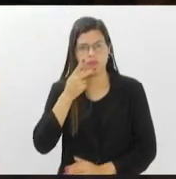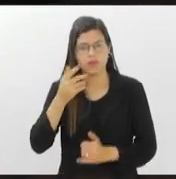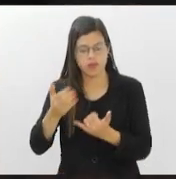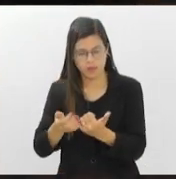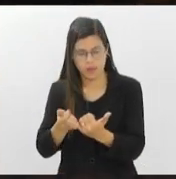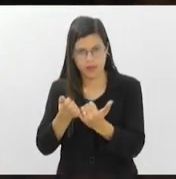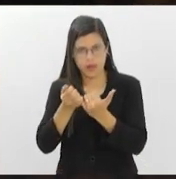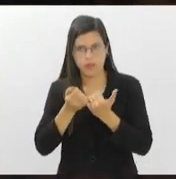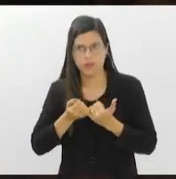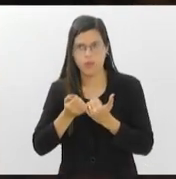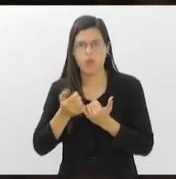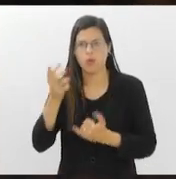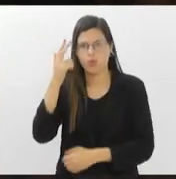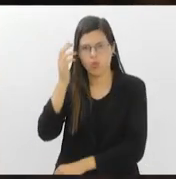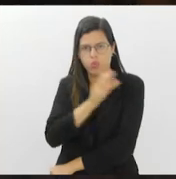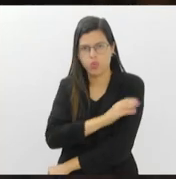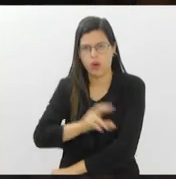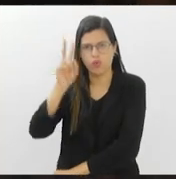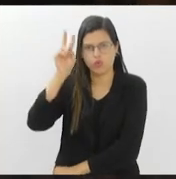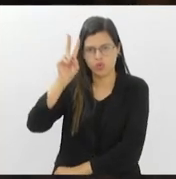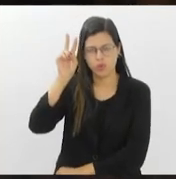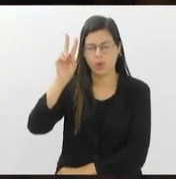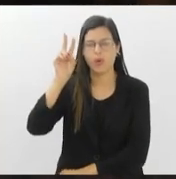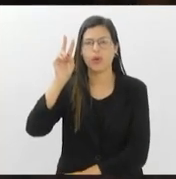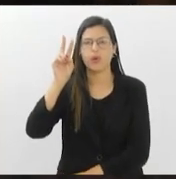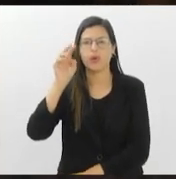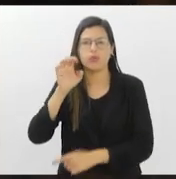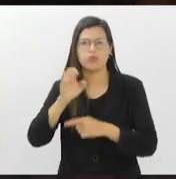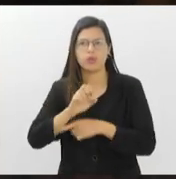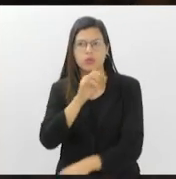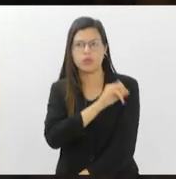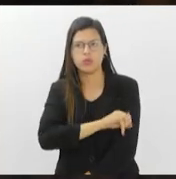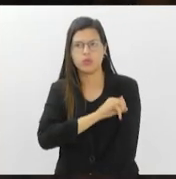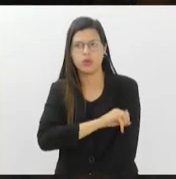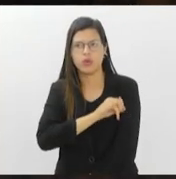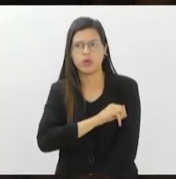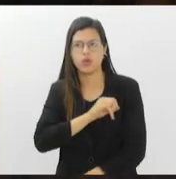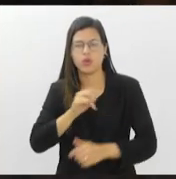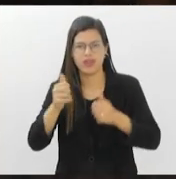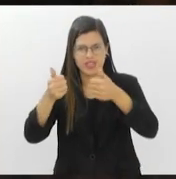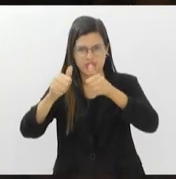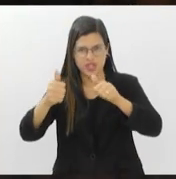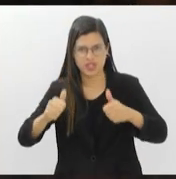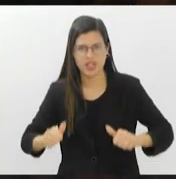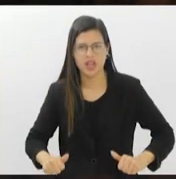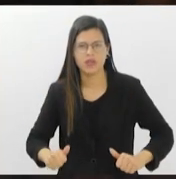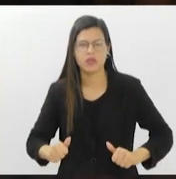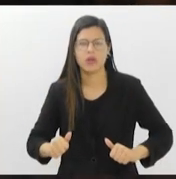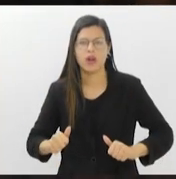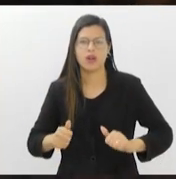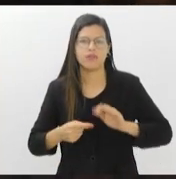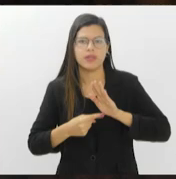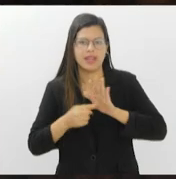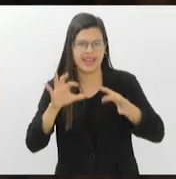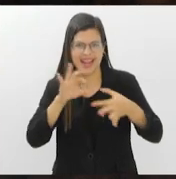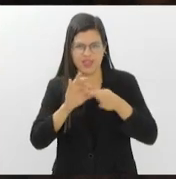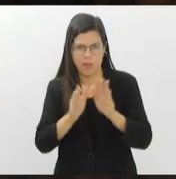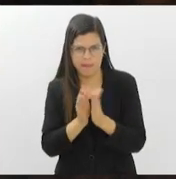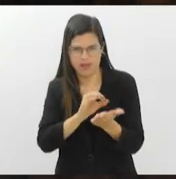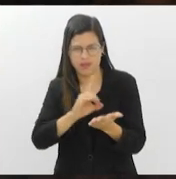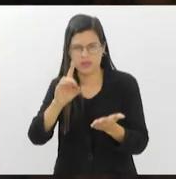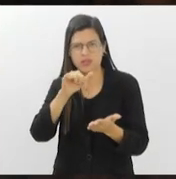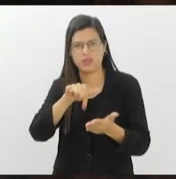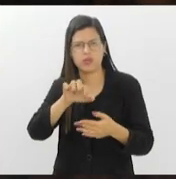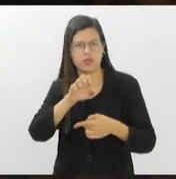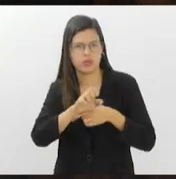material, histórico e cultural do Estado do Rio de Janeiro todo um monumento referente à Bíblia, localizado no âmbito do